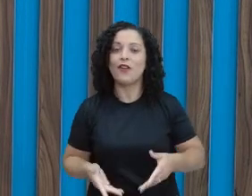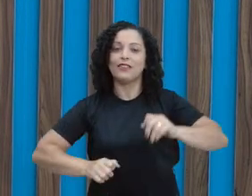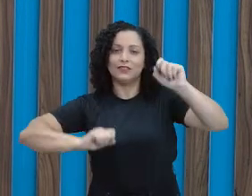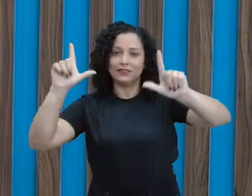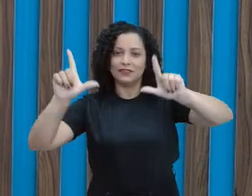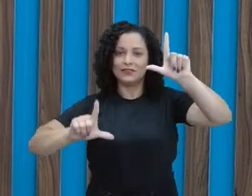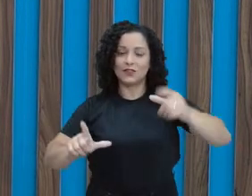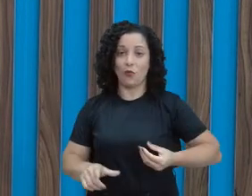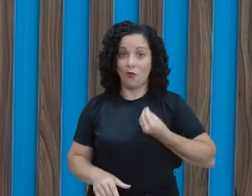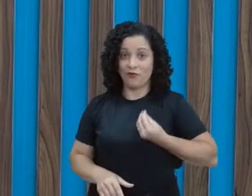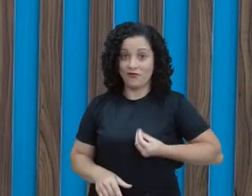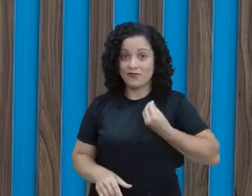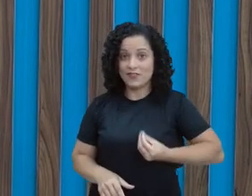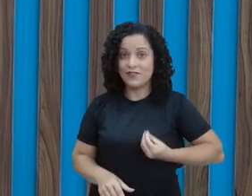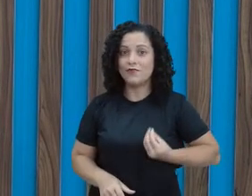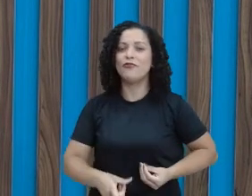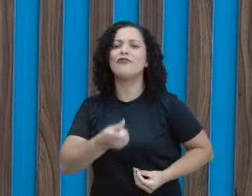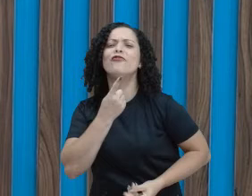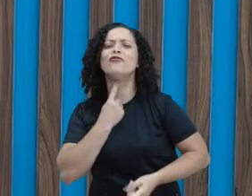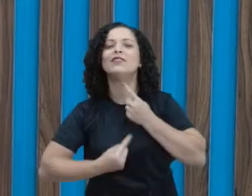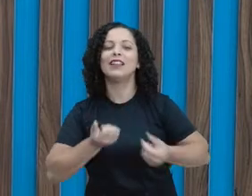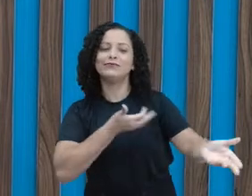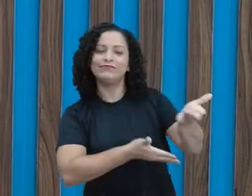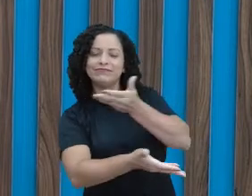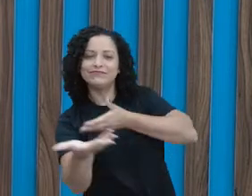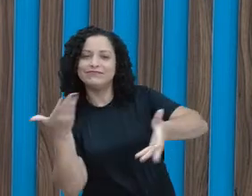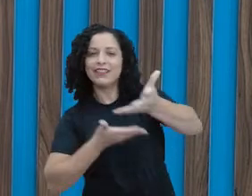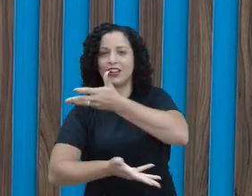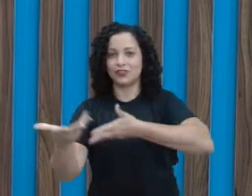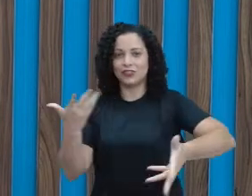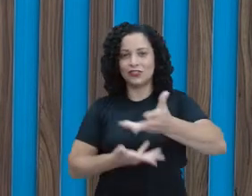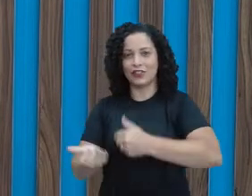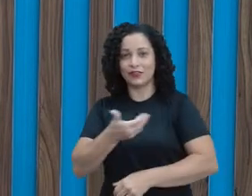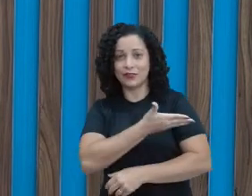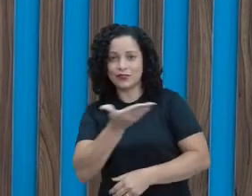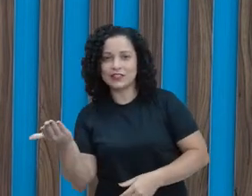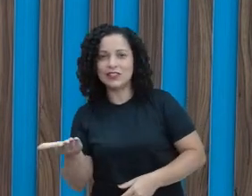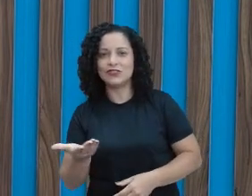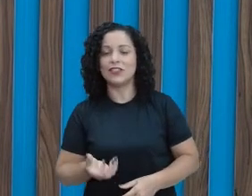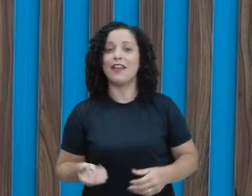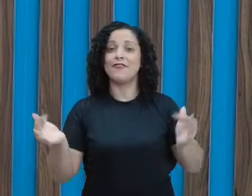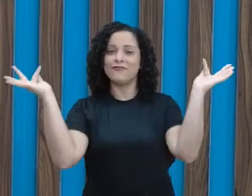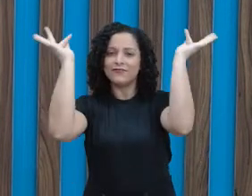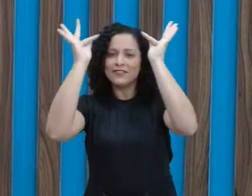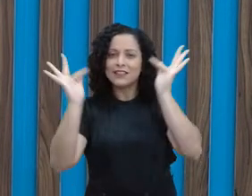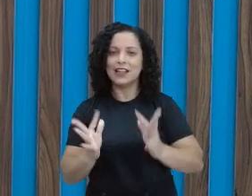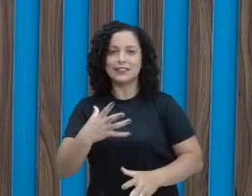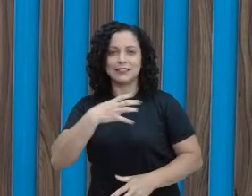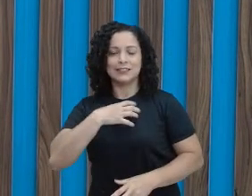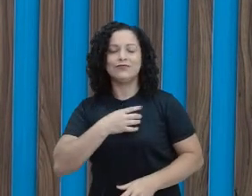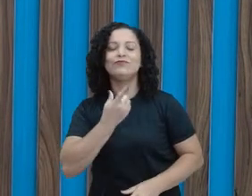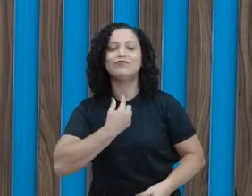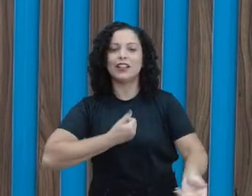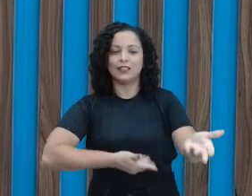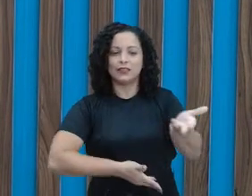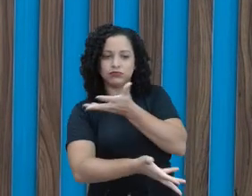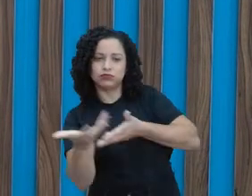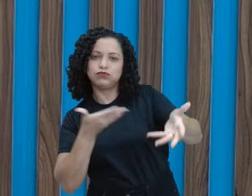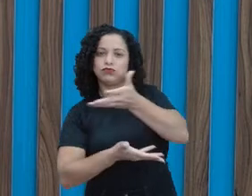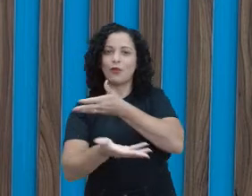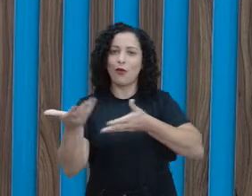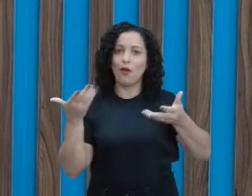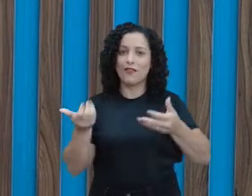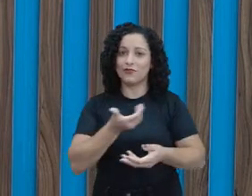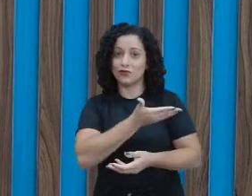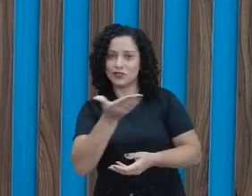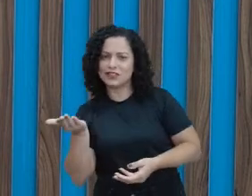vocês nessa aula de hoje. E aí é uma felicidade grande estarmos aqui, poder trocar esse conhecimento com vocês, tá certo? Então, curtam